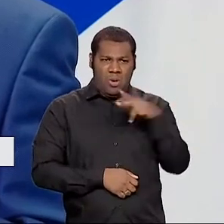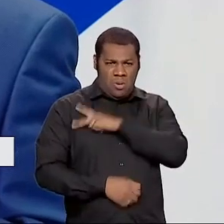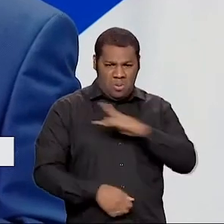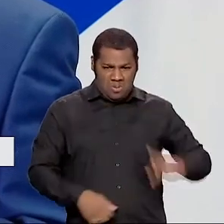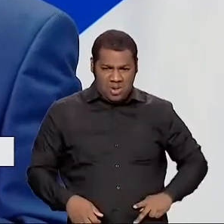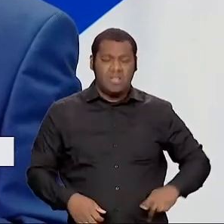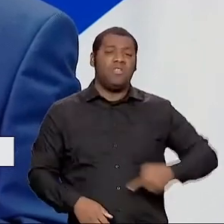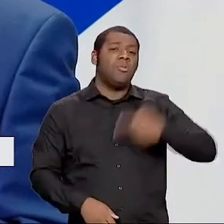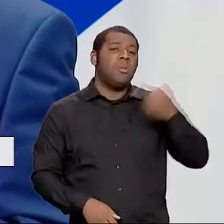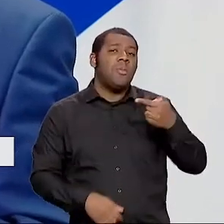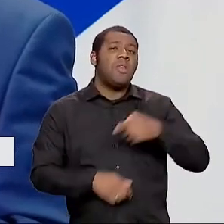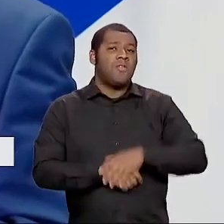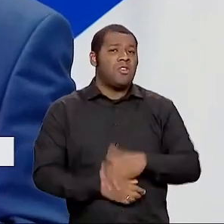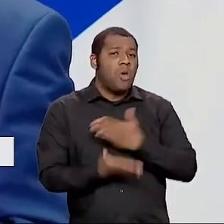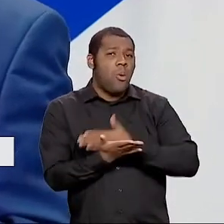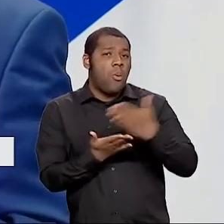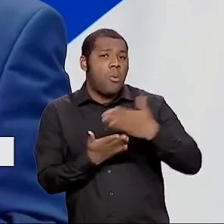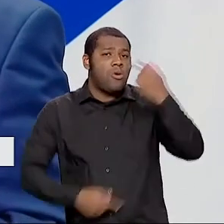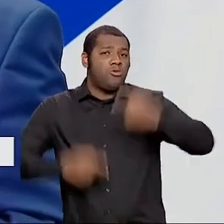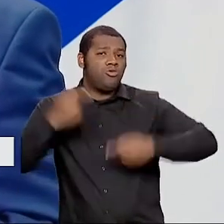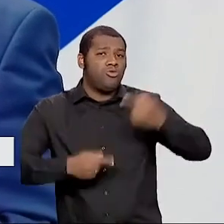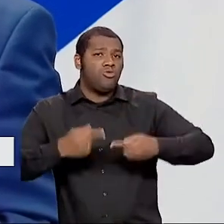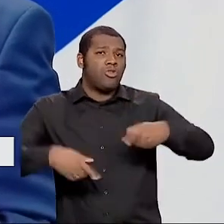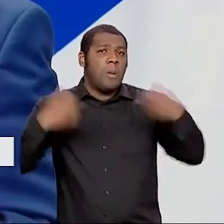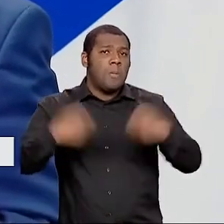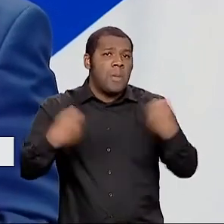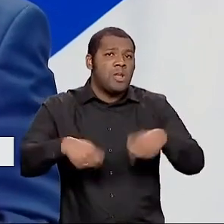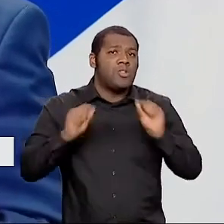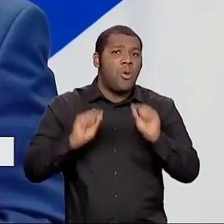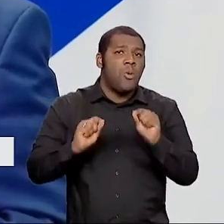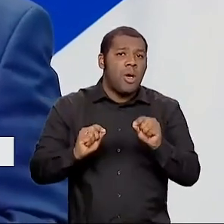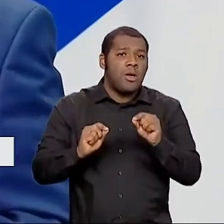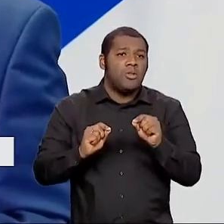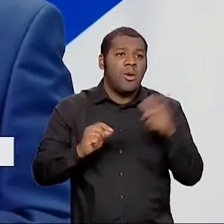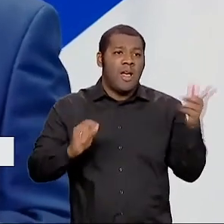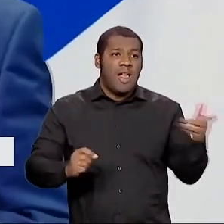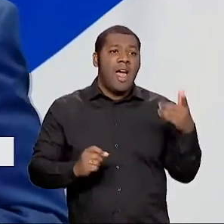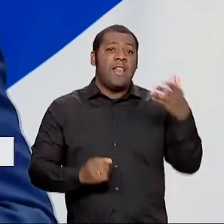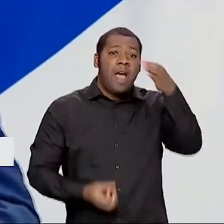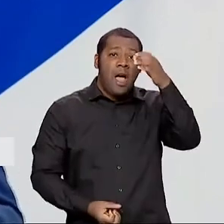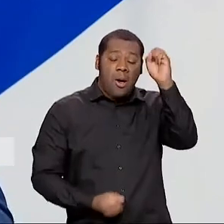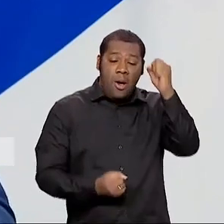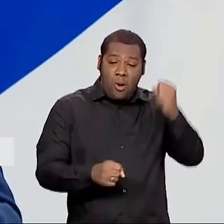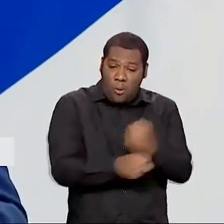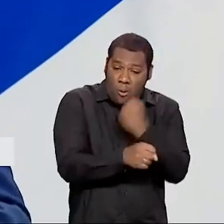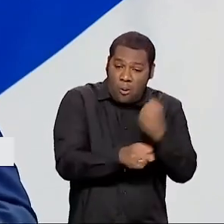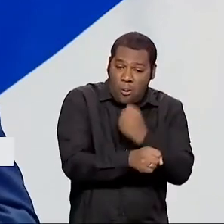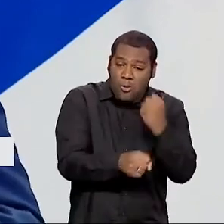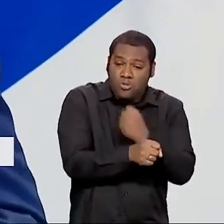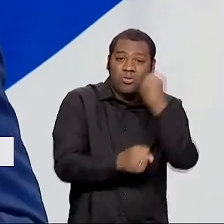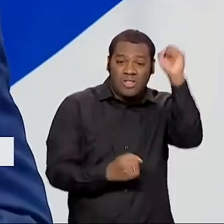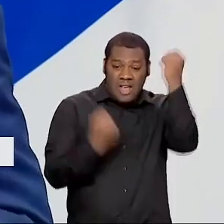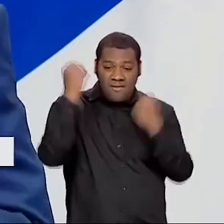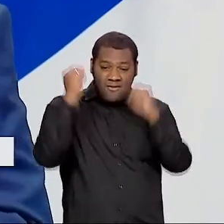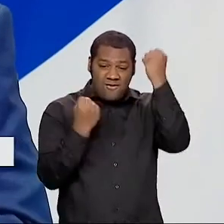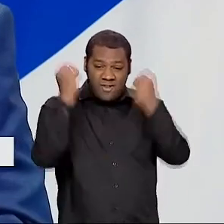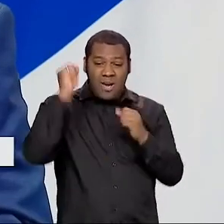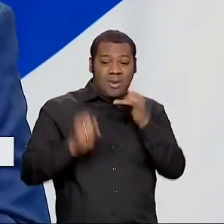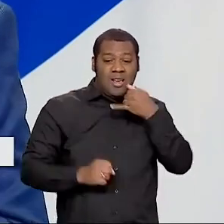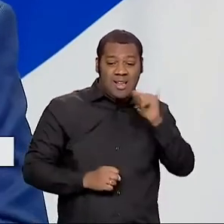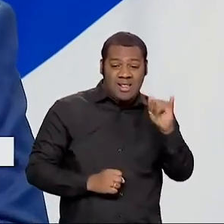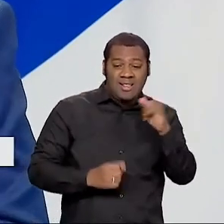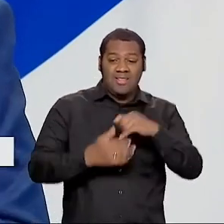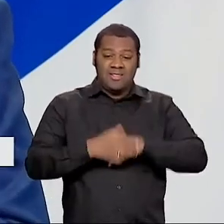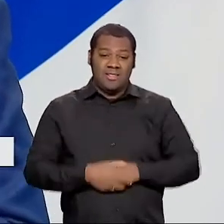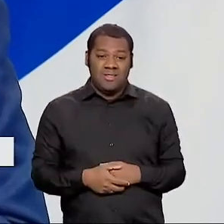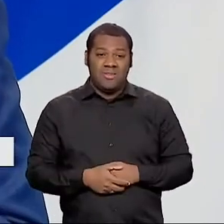a discutir a necessidade de fazer uma pequena hidrelétrica no Haiti que poderia suprir as necessidades